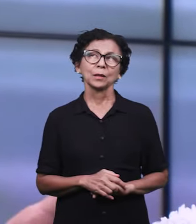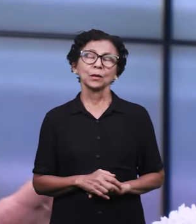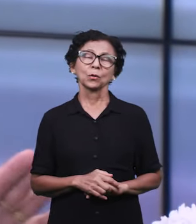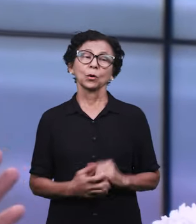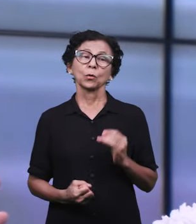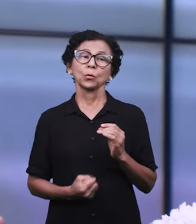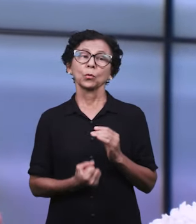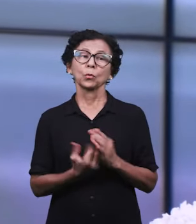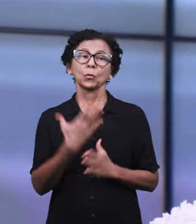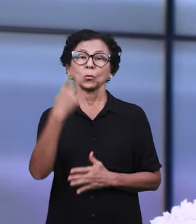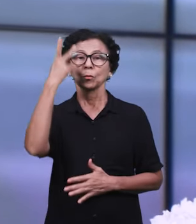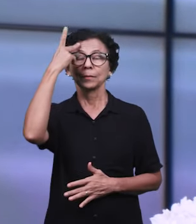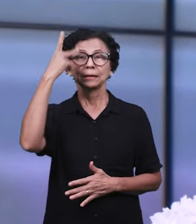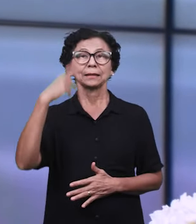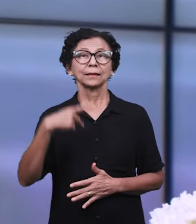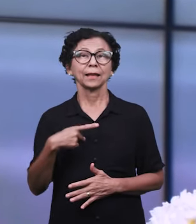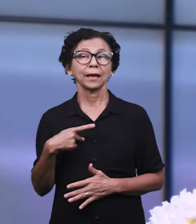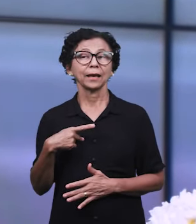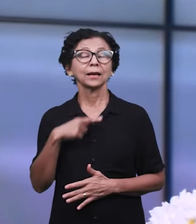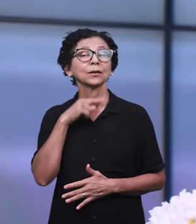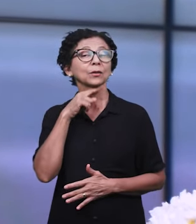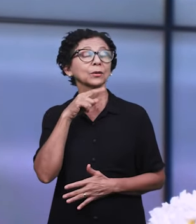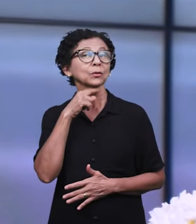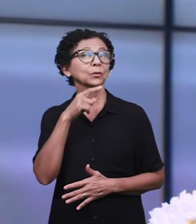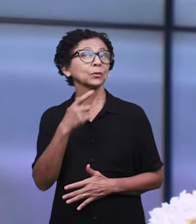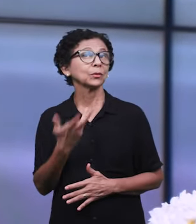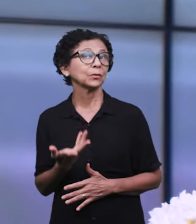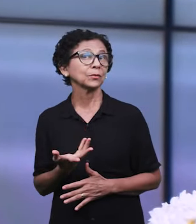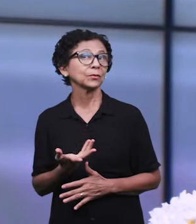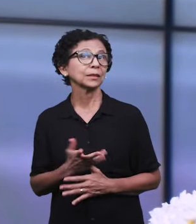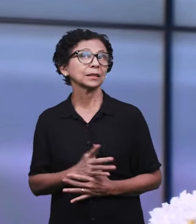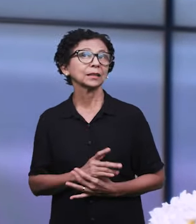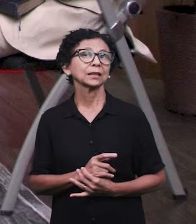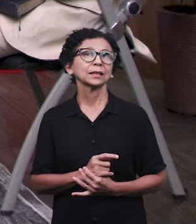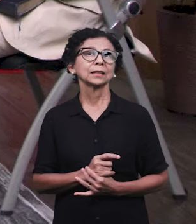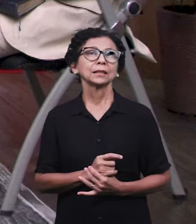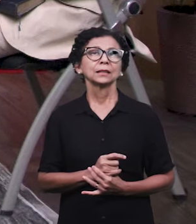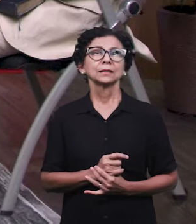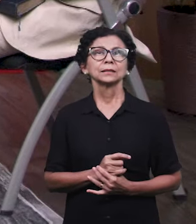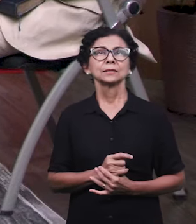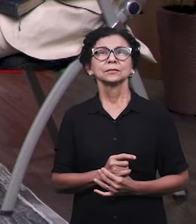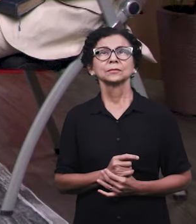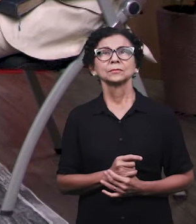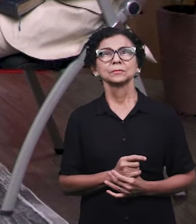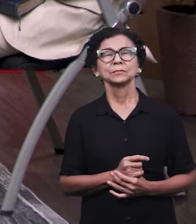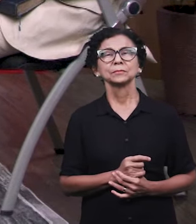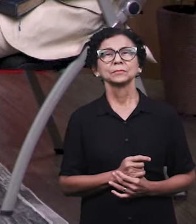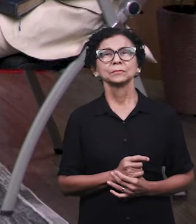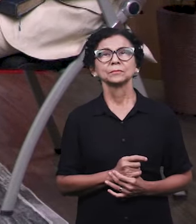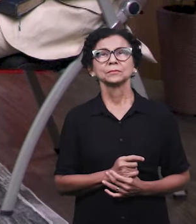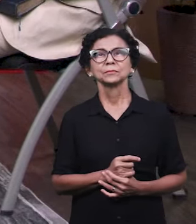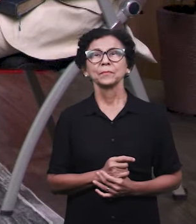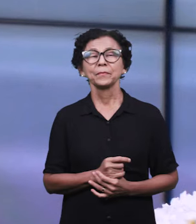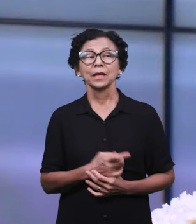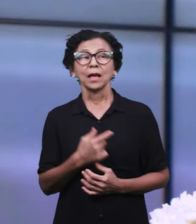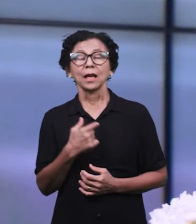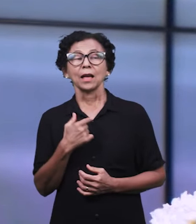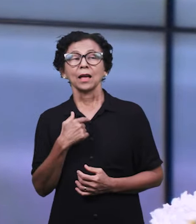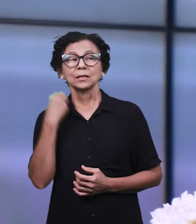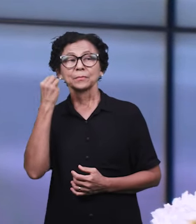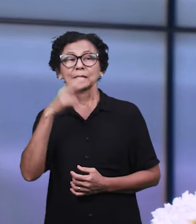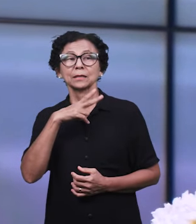mas depois eles vão contar uma experiência que eu tive, quando a gente se assusta, né? Como pais, a gente se assusta.